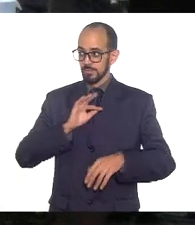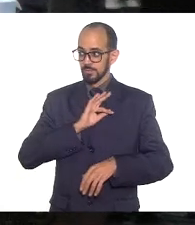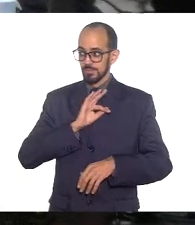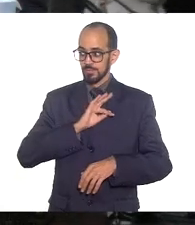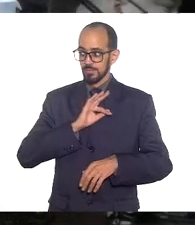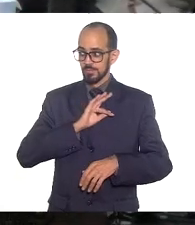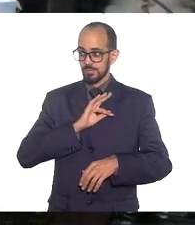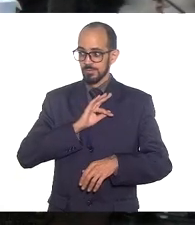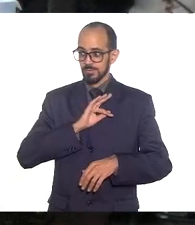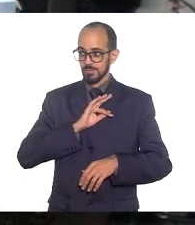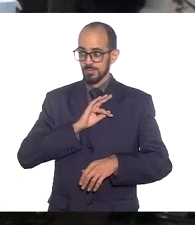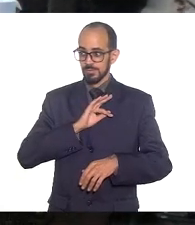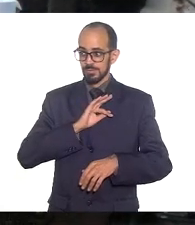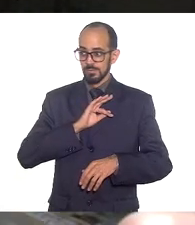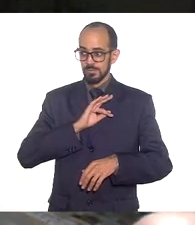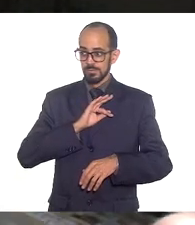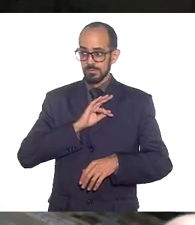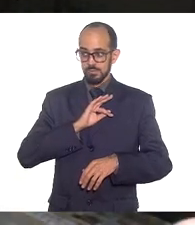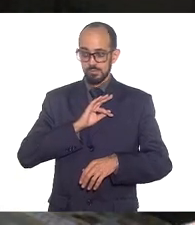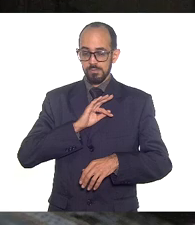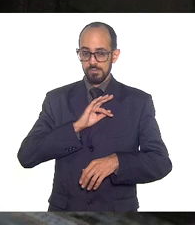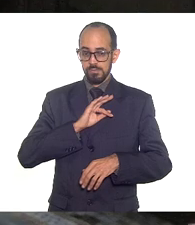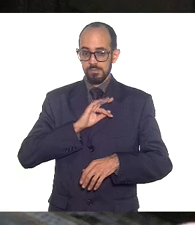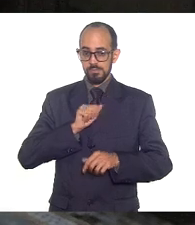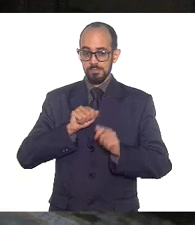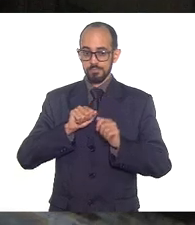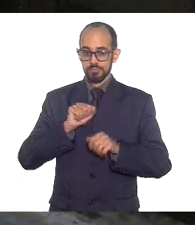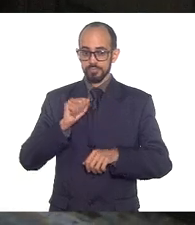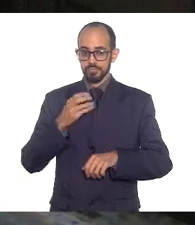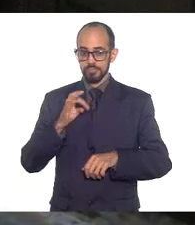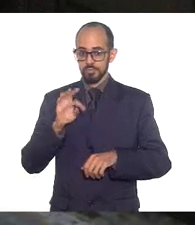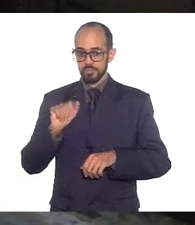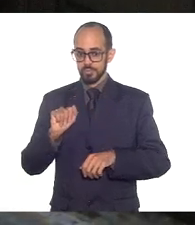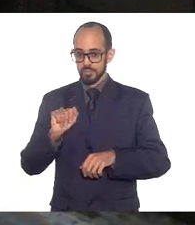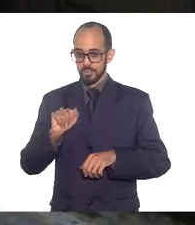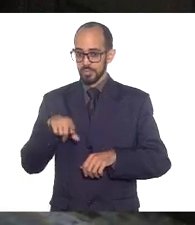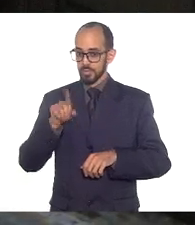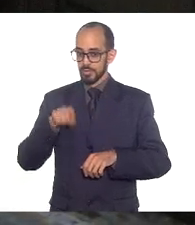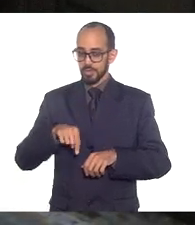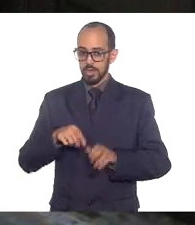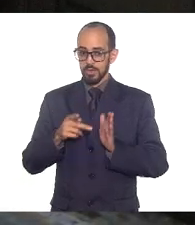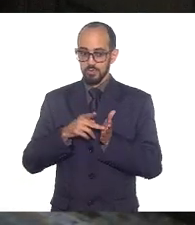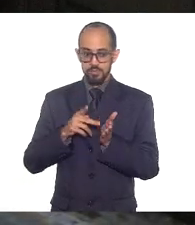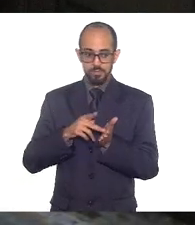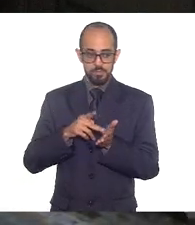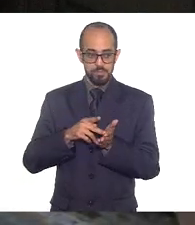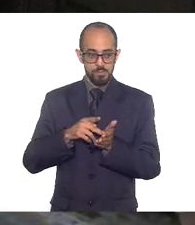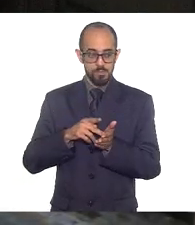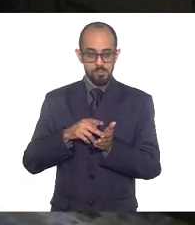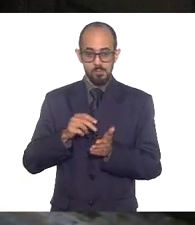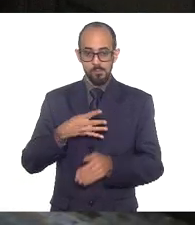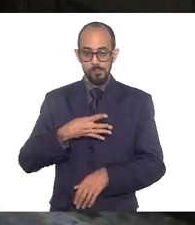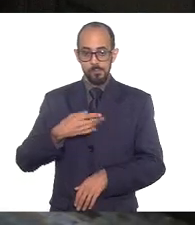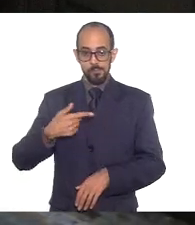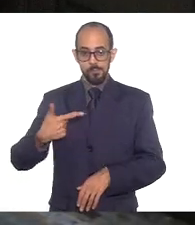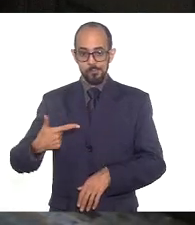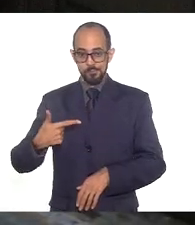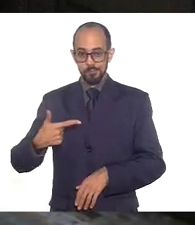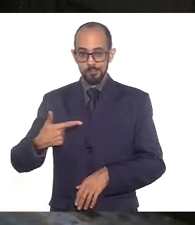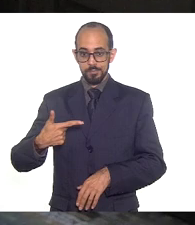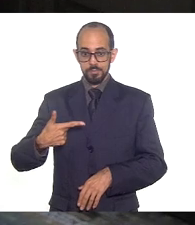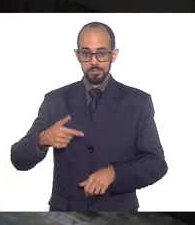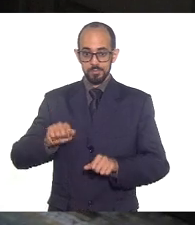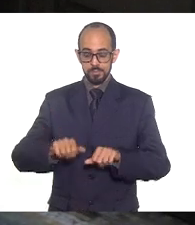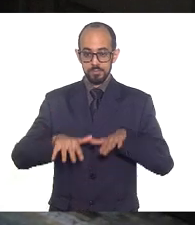fazer a leitura da ata da sessão anterior reflete com exatidão o ocorrido na 142ª a